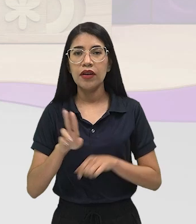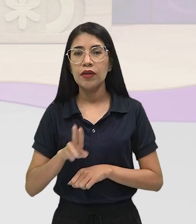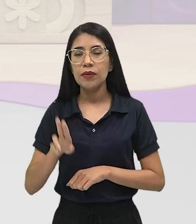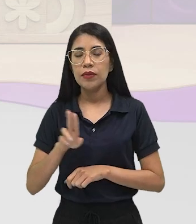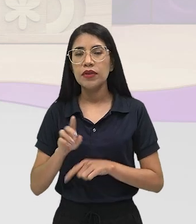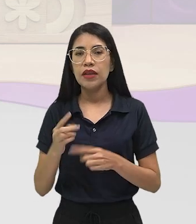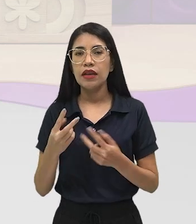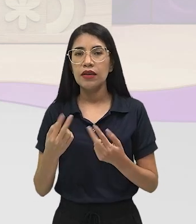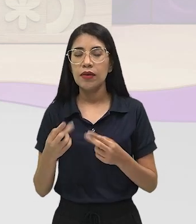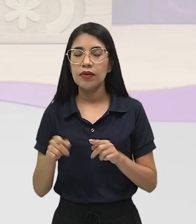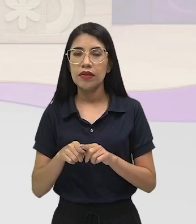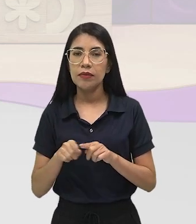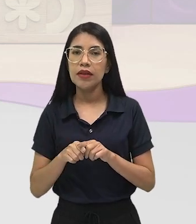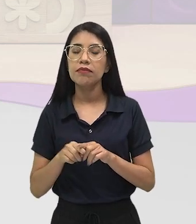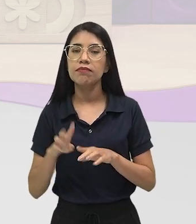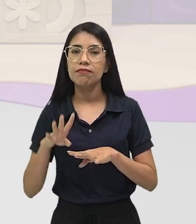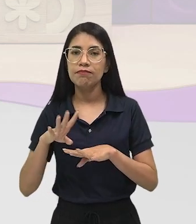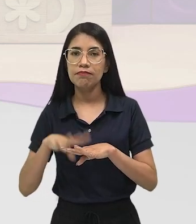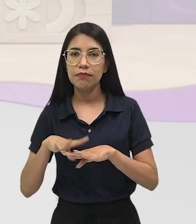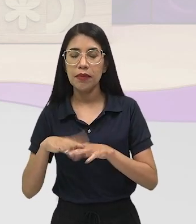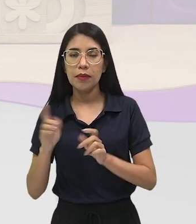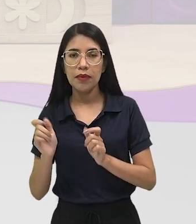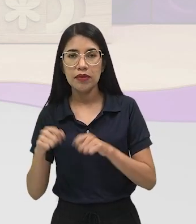utilizar a matemática para